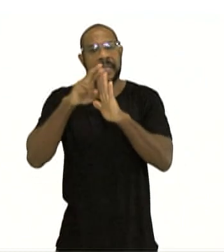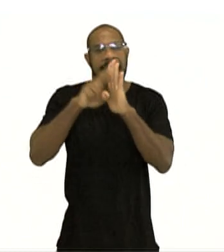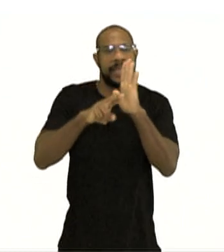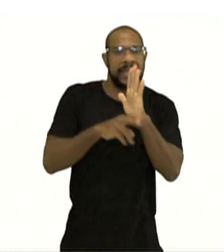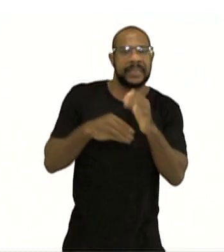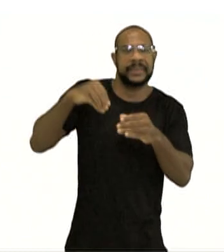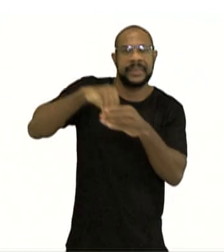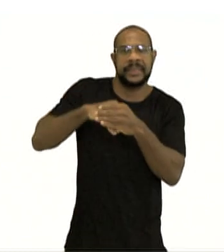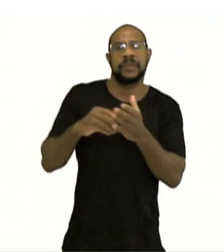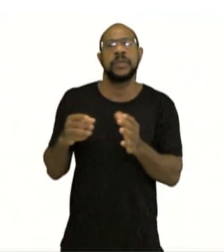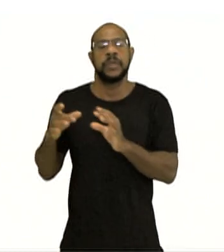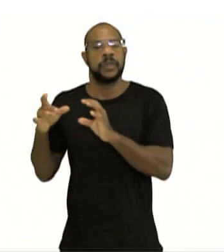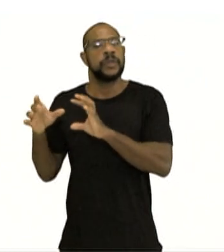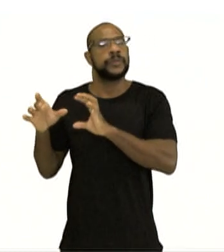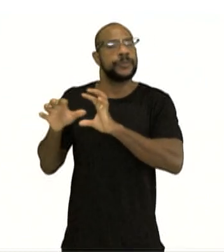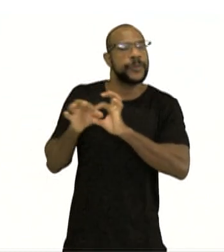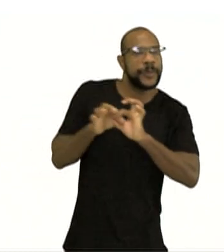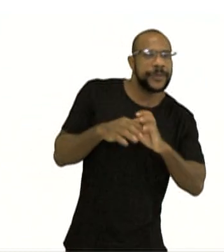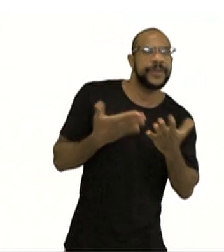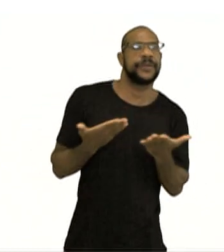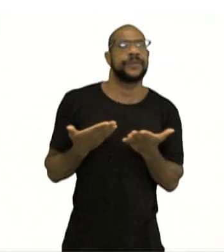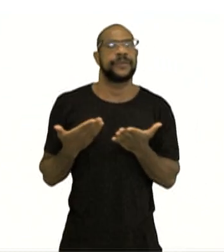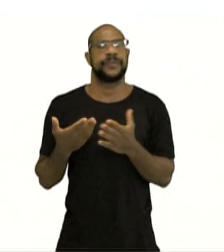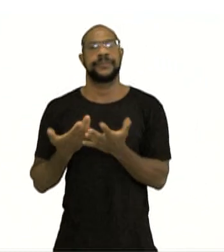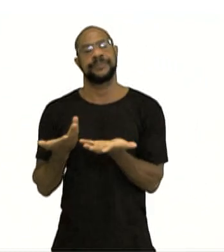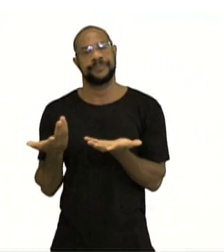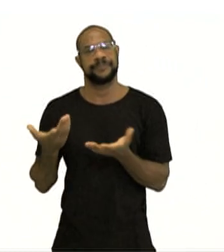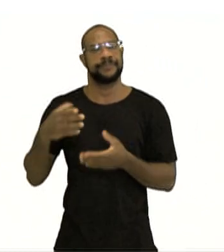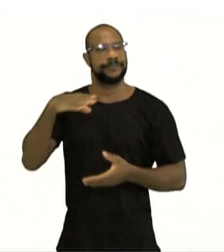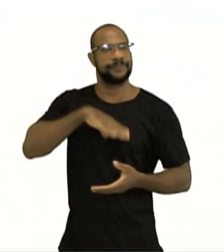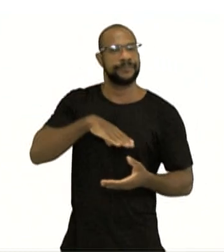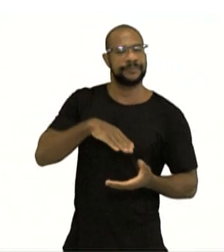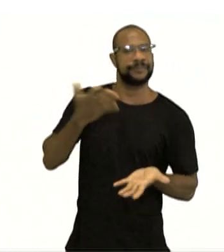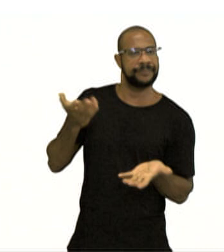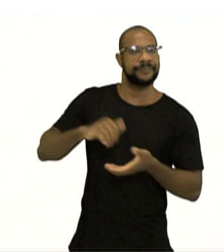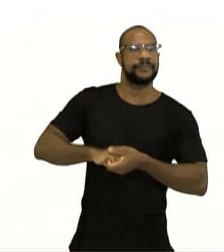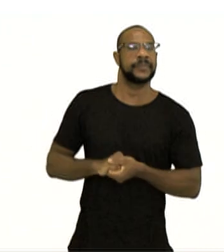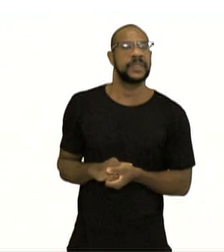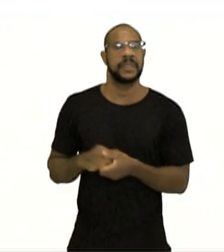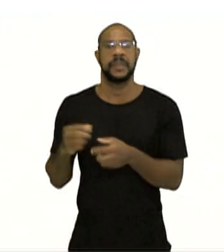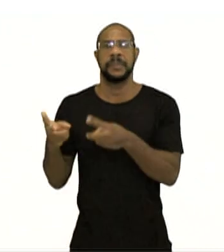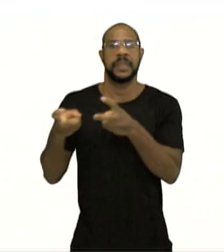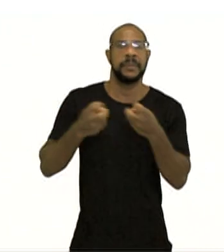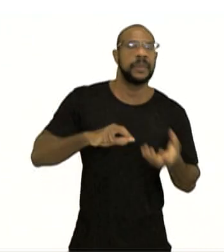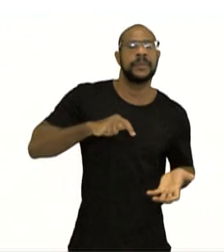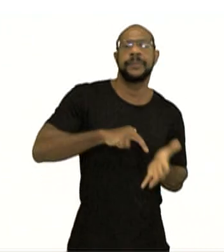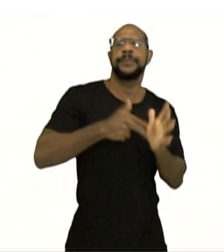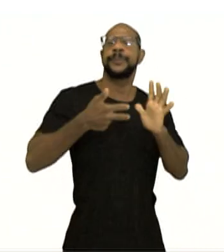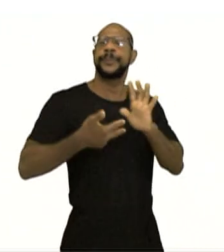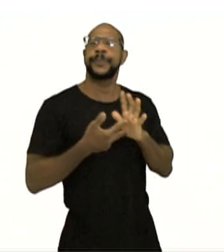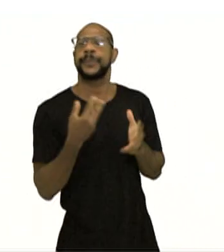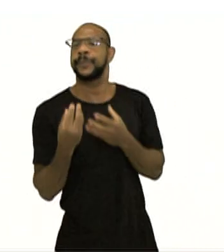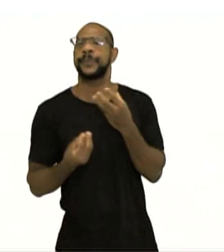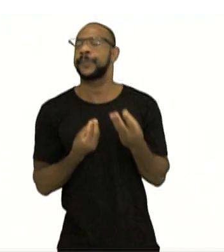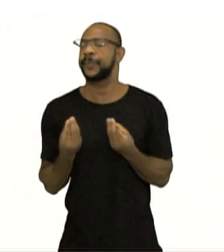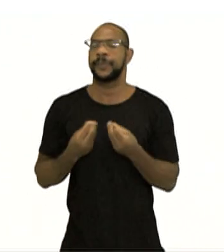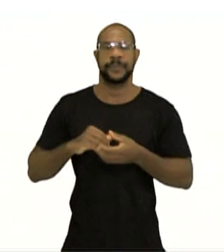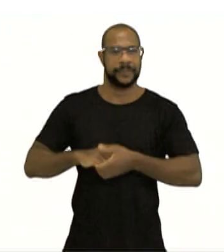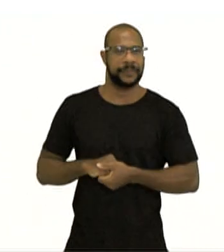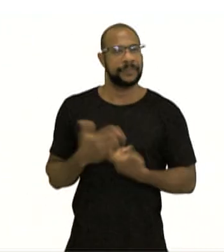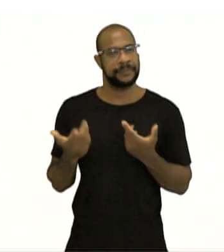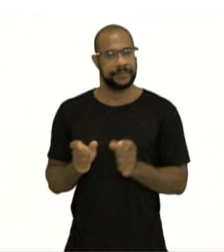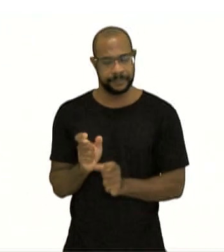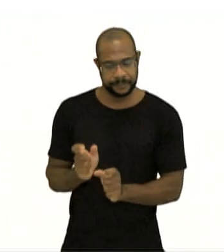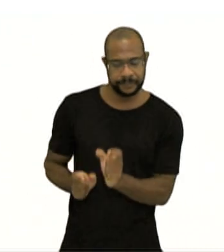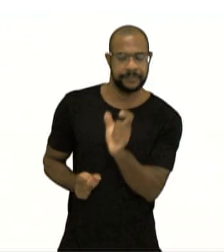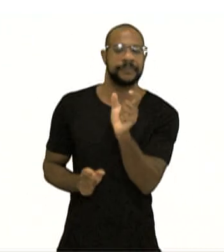com a tonicidade das palavras, percebendo essa ressignificação, ou seja, as